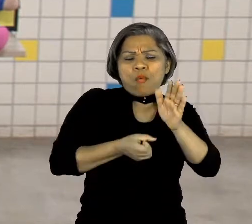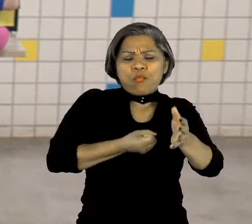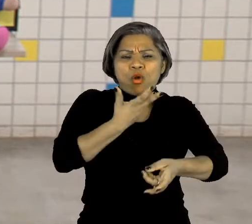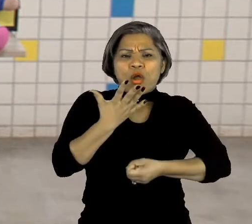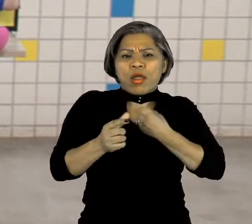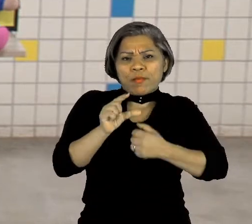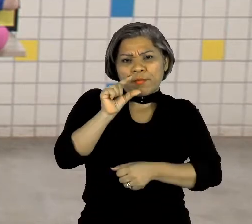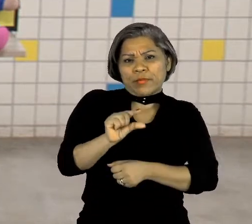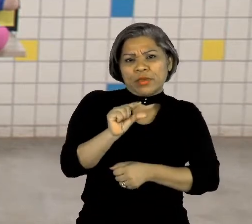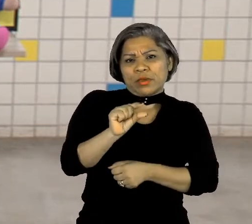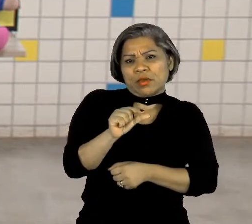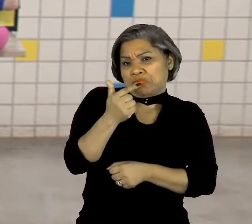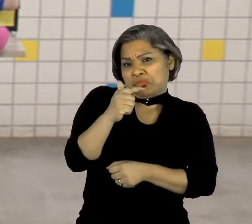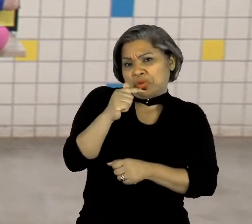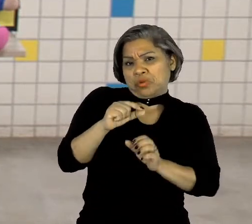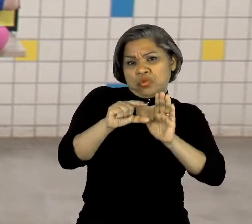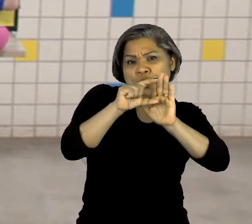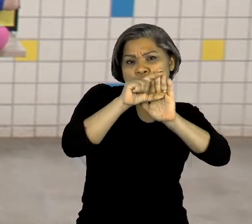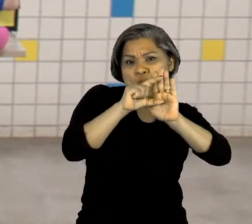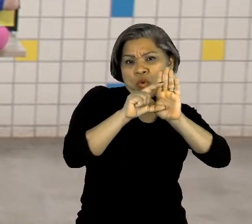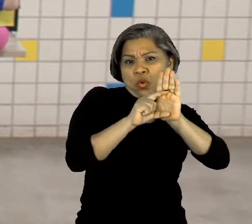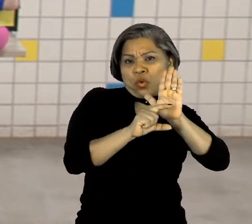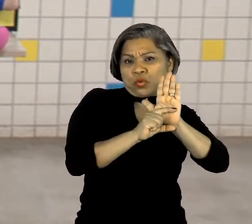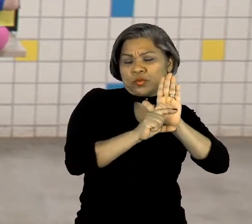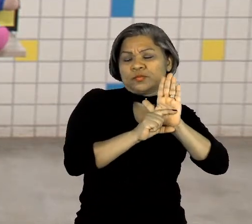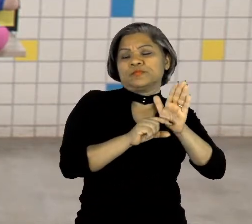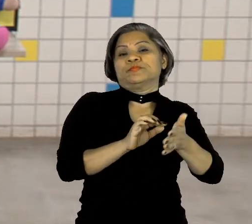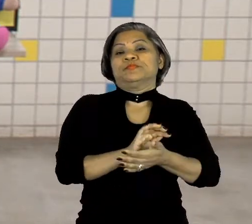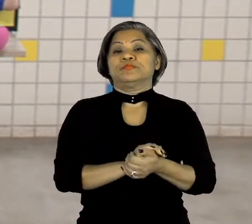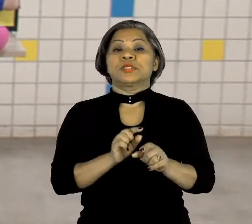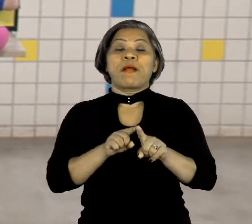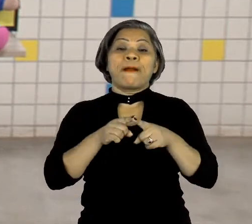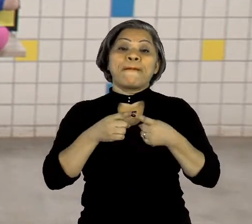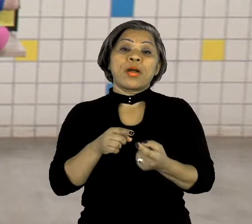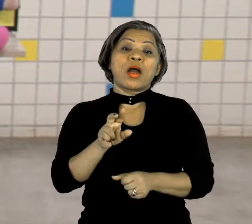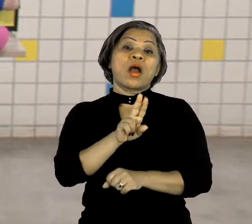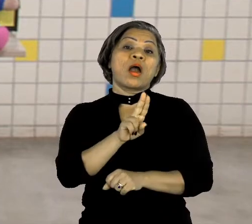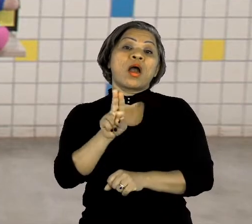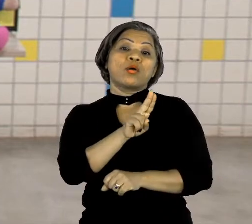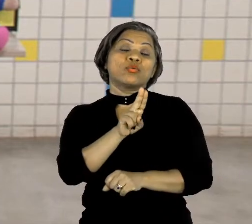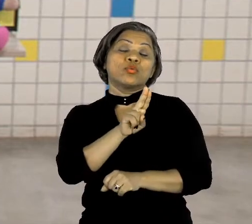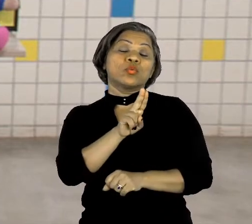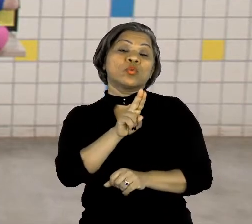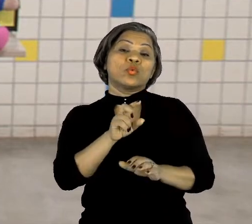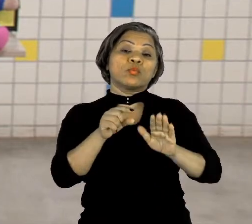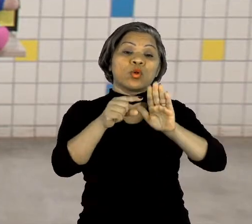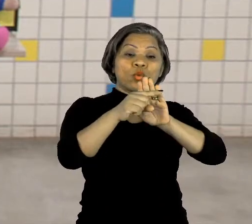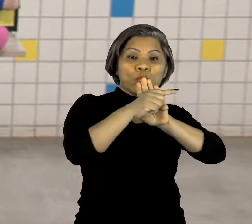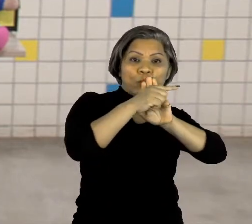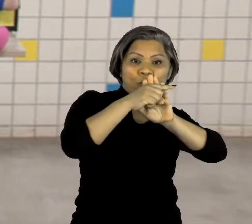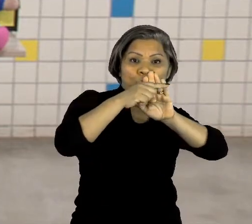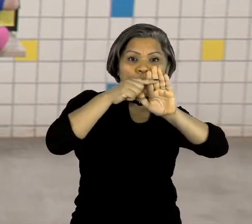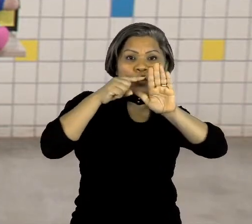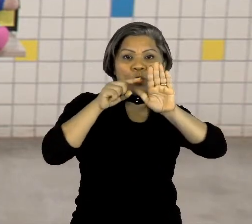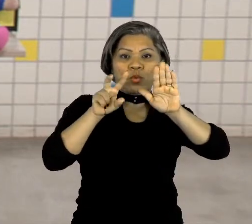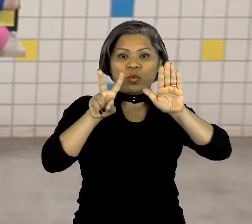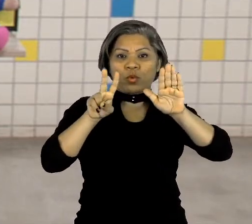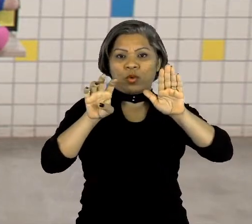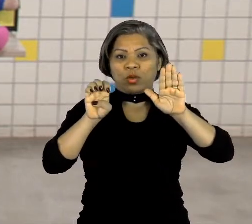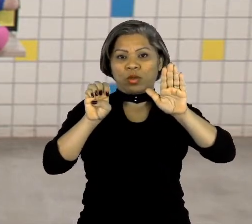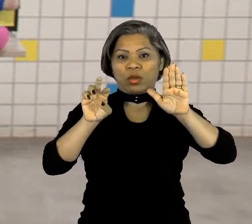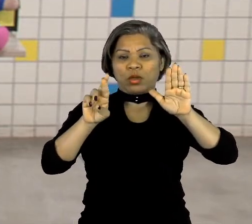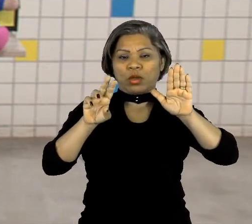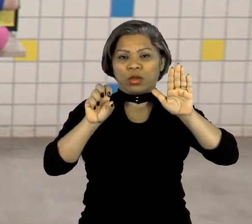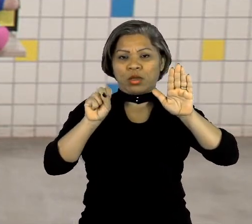estrofe. Mas o importante é que você entenda que o nome que nós damos à linha do poema é o verso, certo? E isso